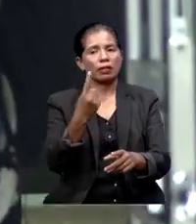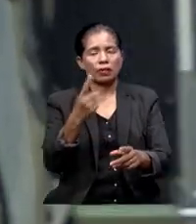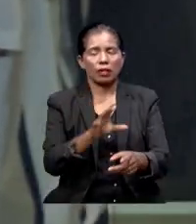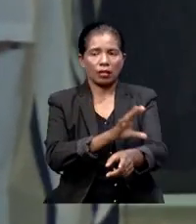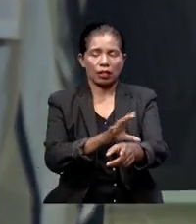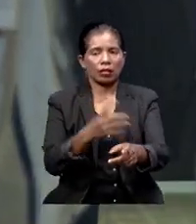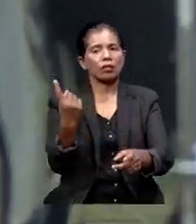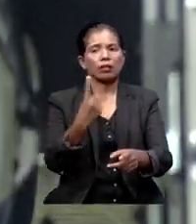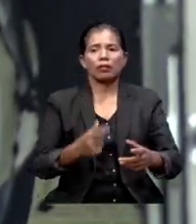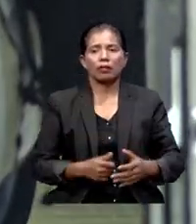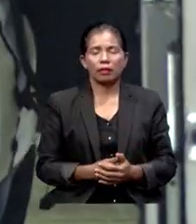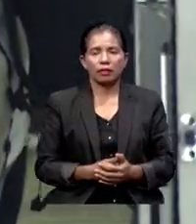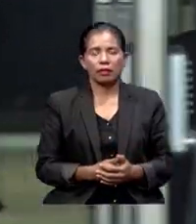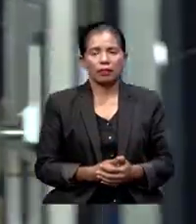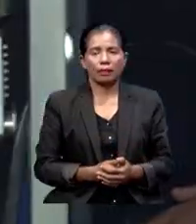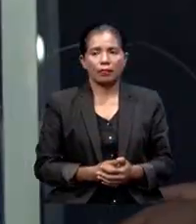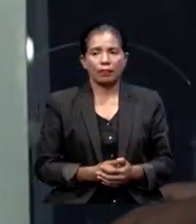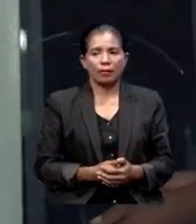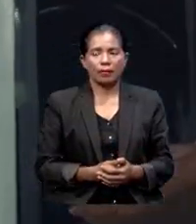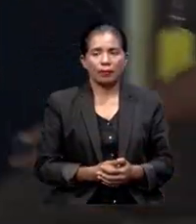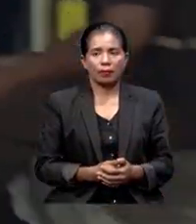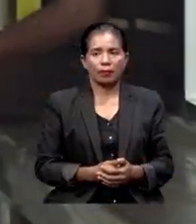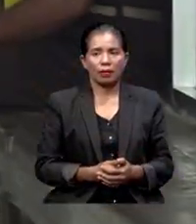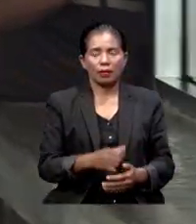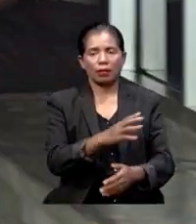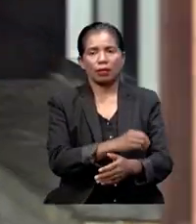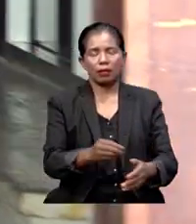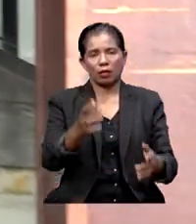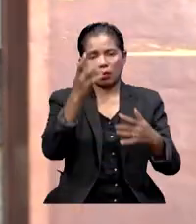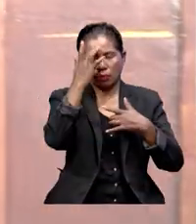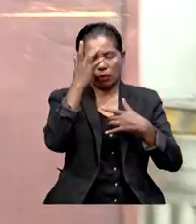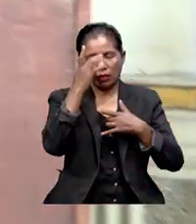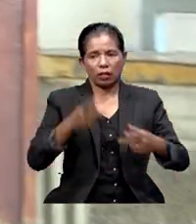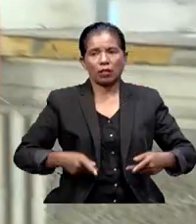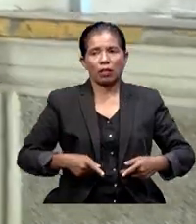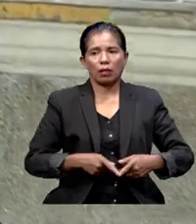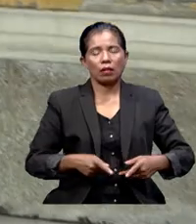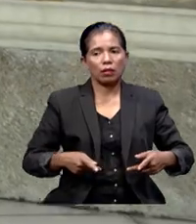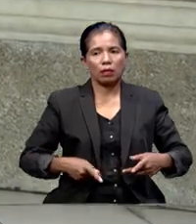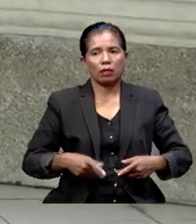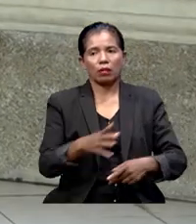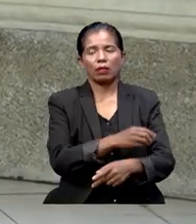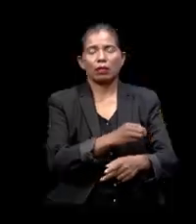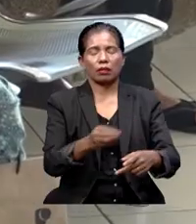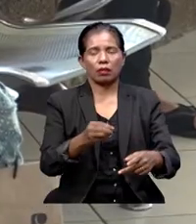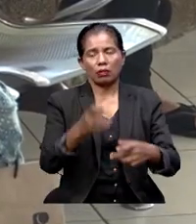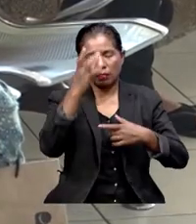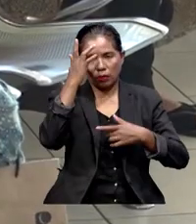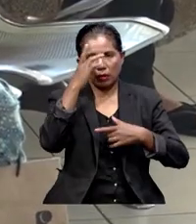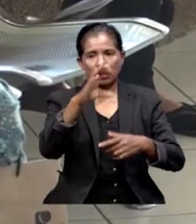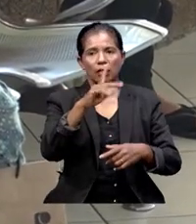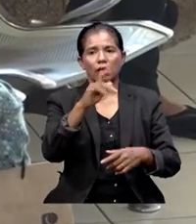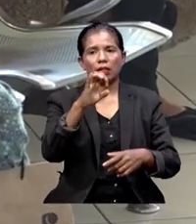é ver infecção e é ver itené usos Taiwan quando vai ver mais que mora se mudou a leucemia ou e é